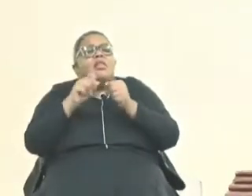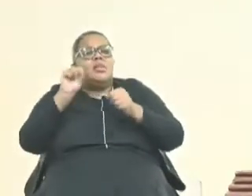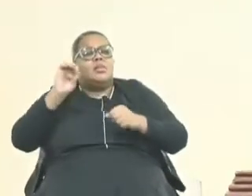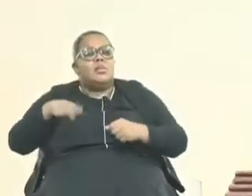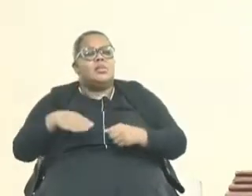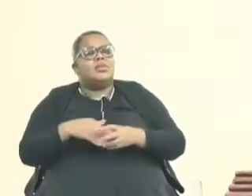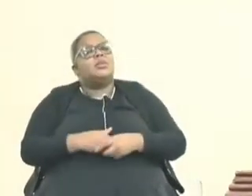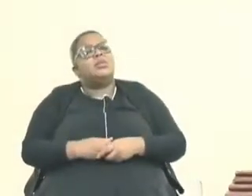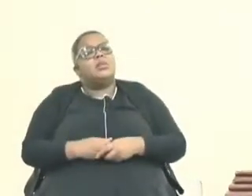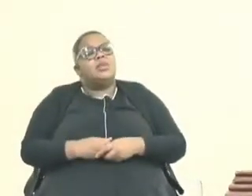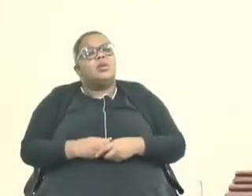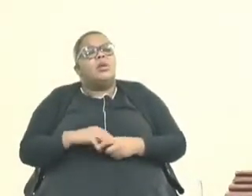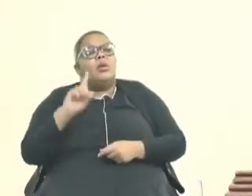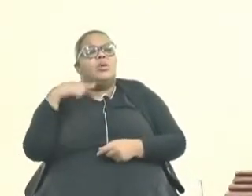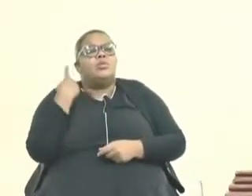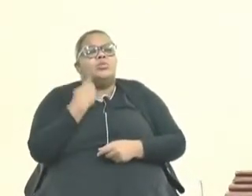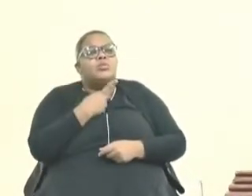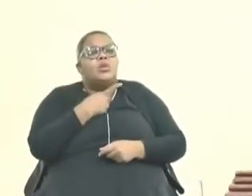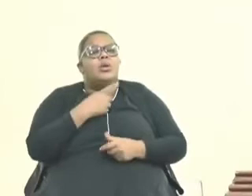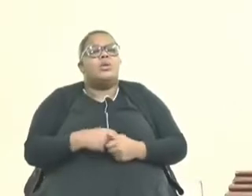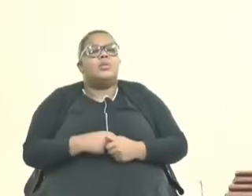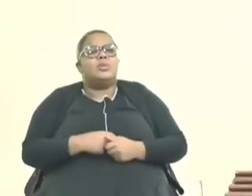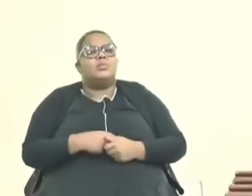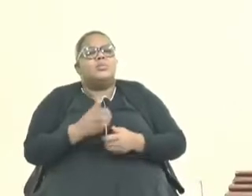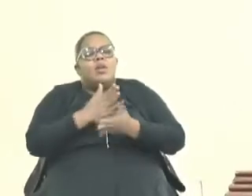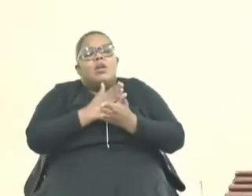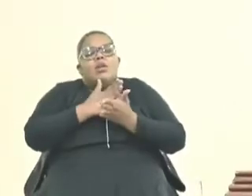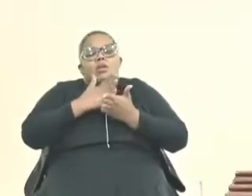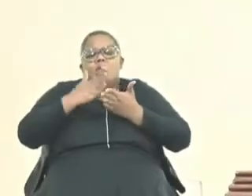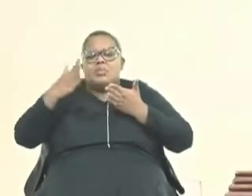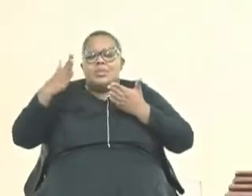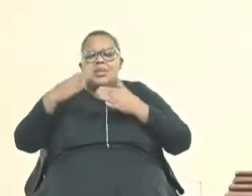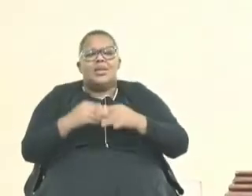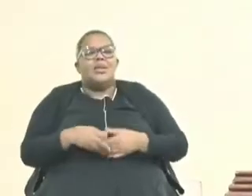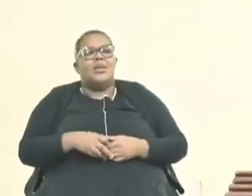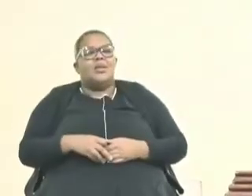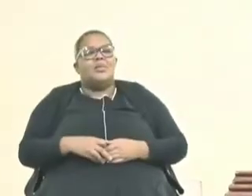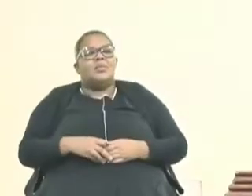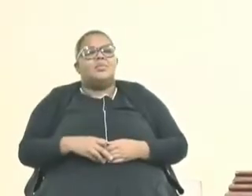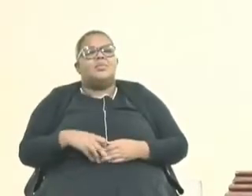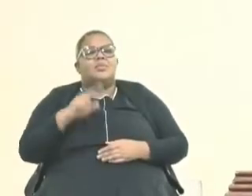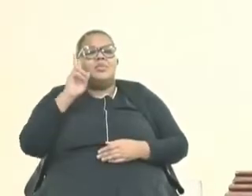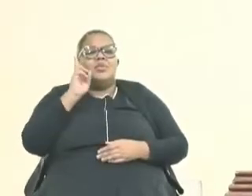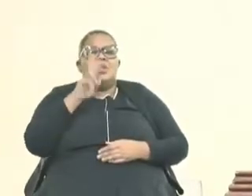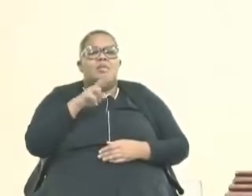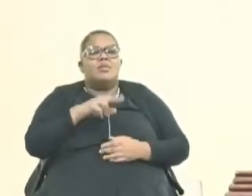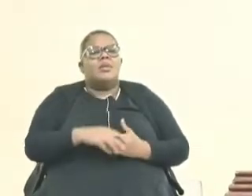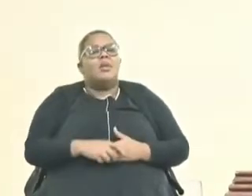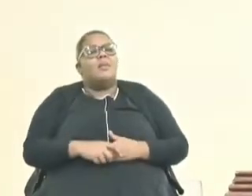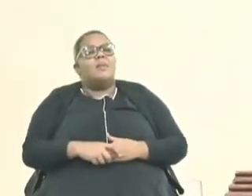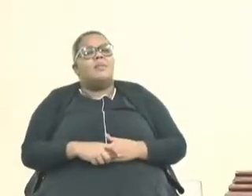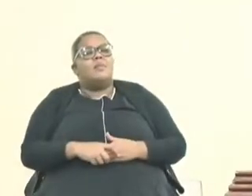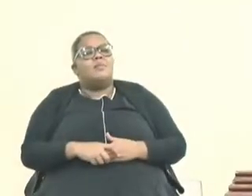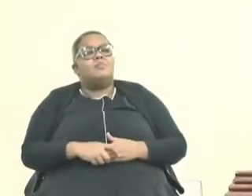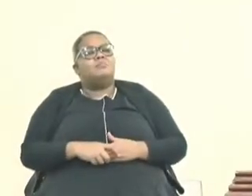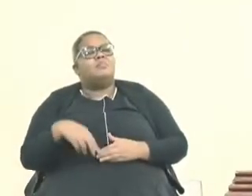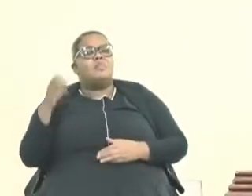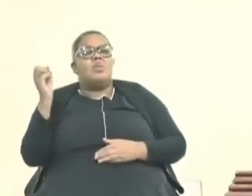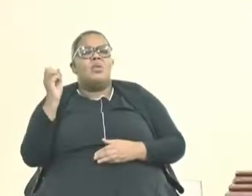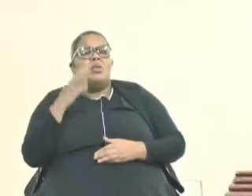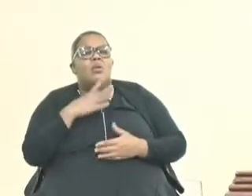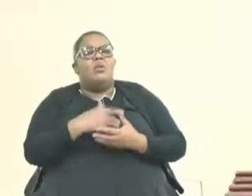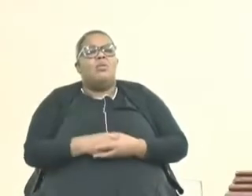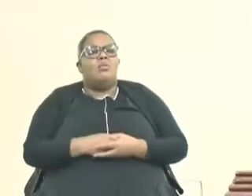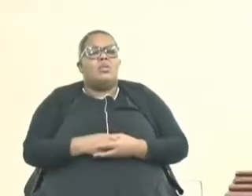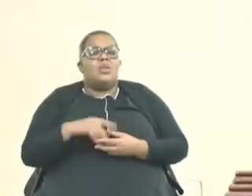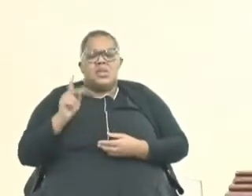isso o nós começaremos a perseguir esse menino e nós começaremos assim ele é novo